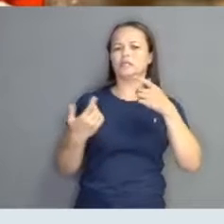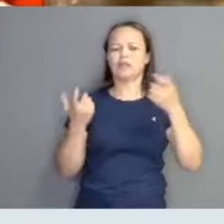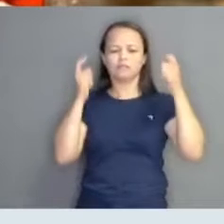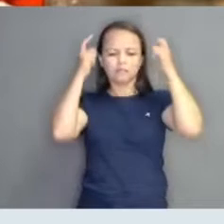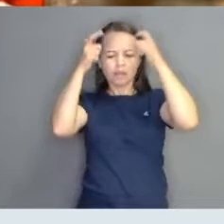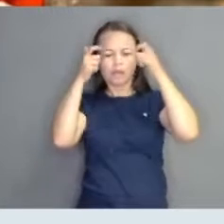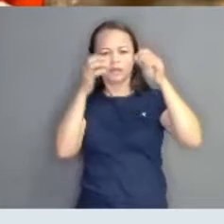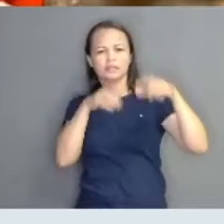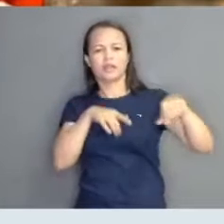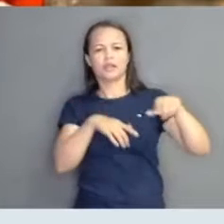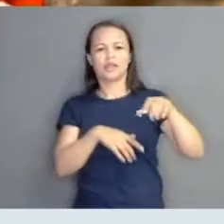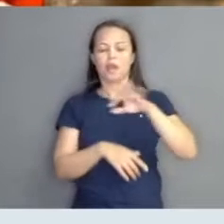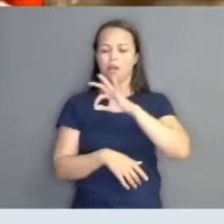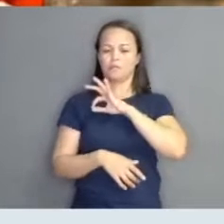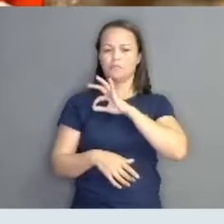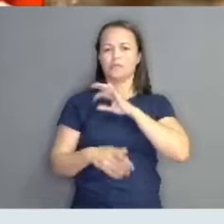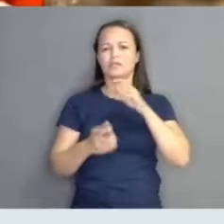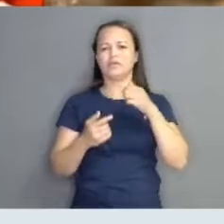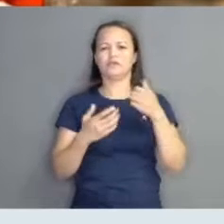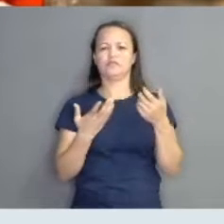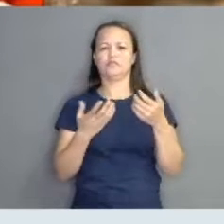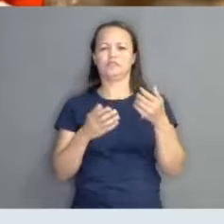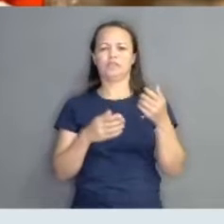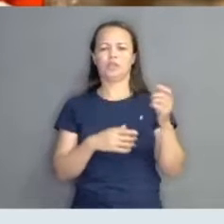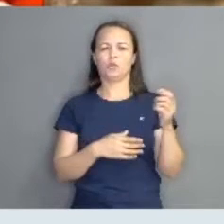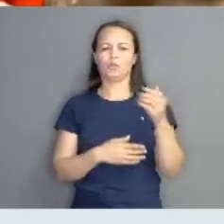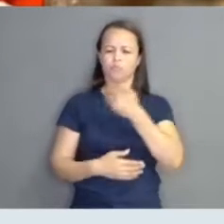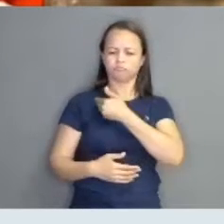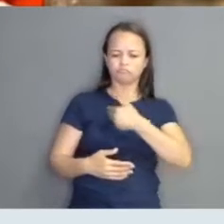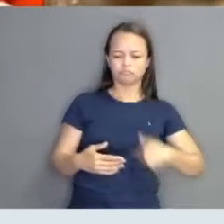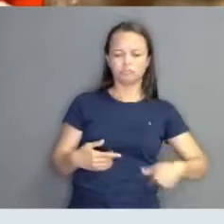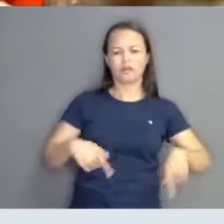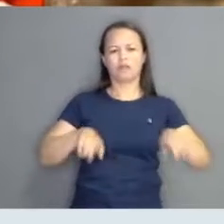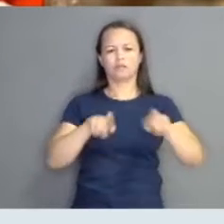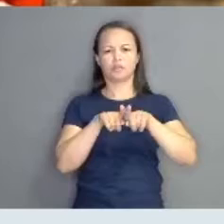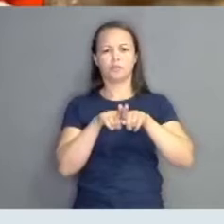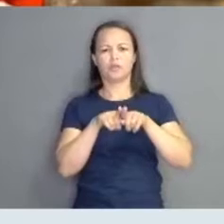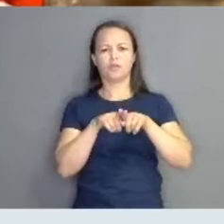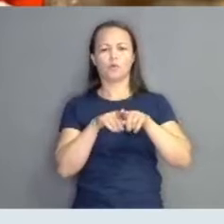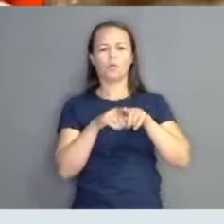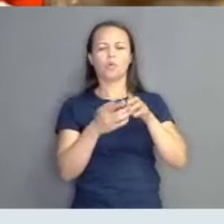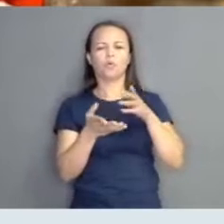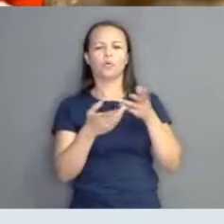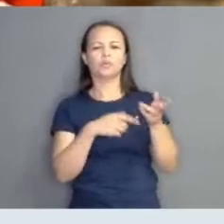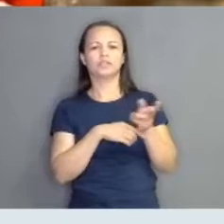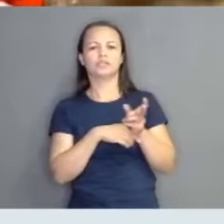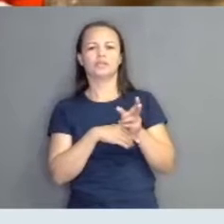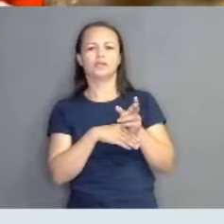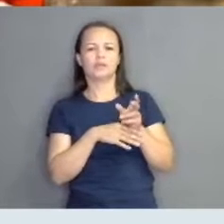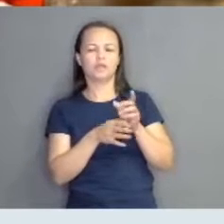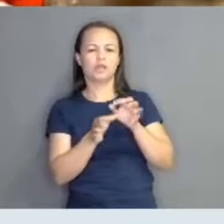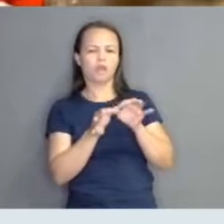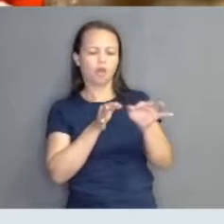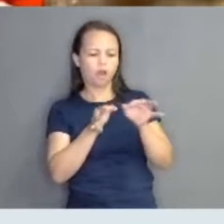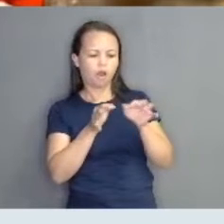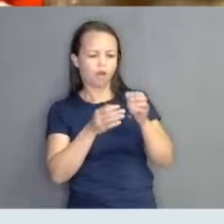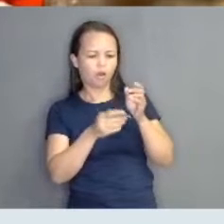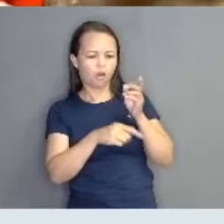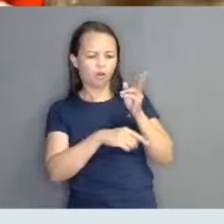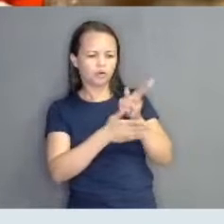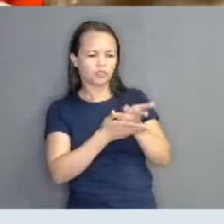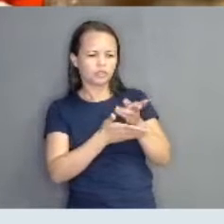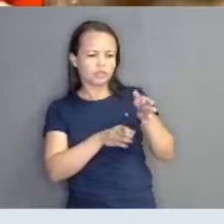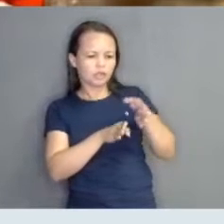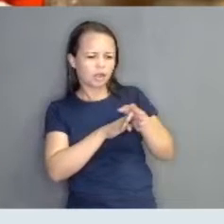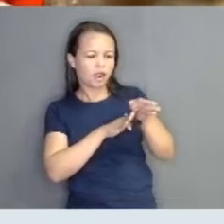Inglaterra, né, o que dá as cartas ali, o que orienta a rainha, no caso é um chamado primeiro-ministro. E a rainha